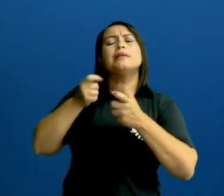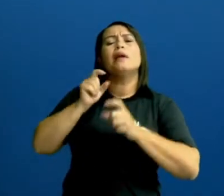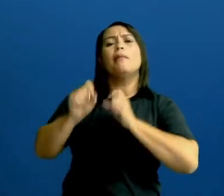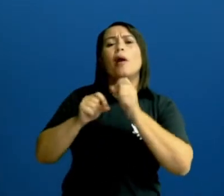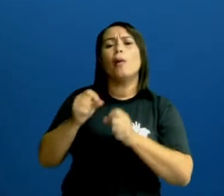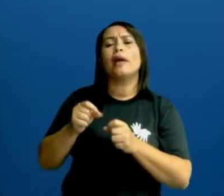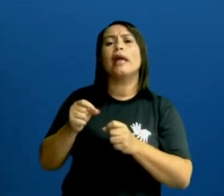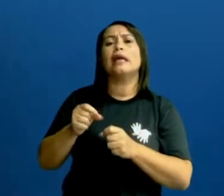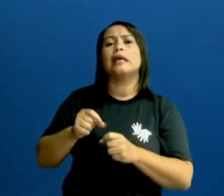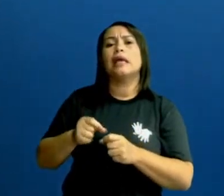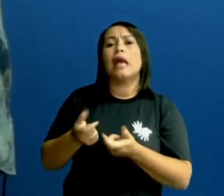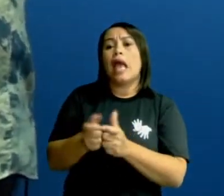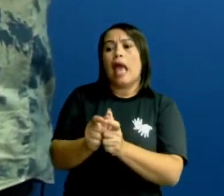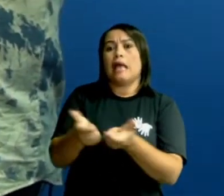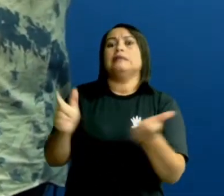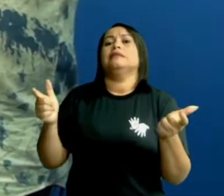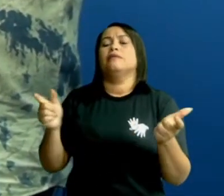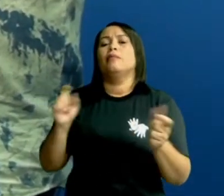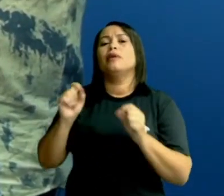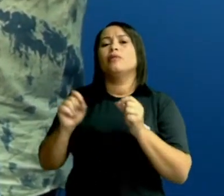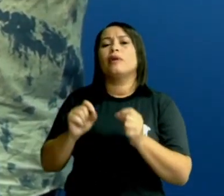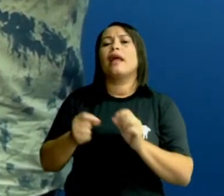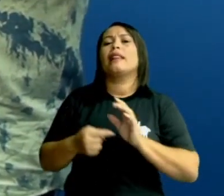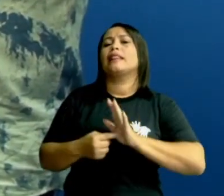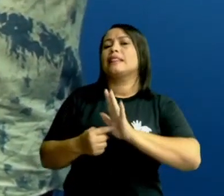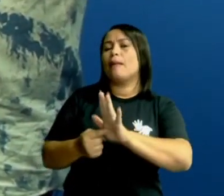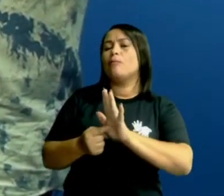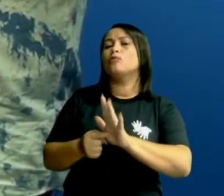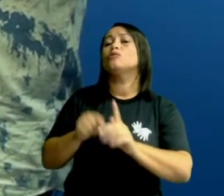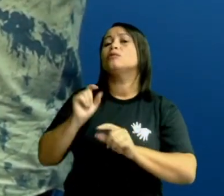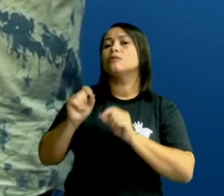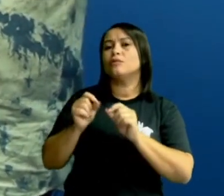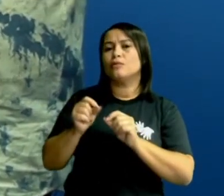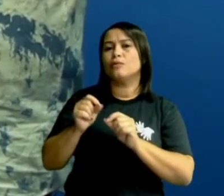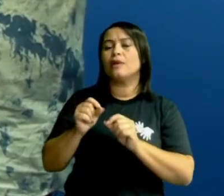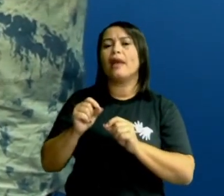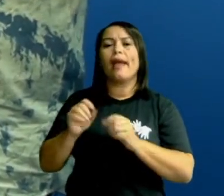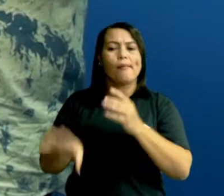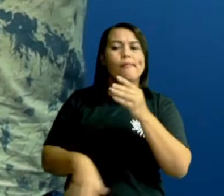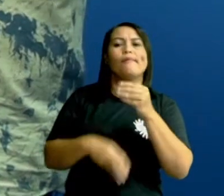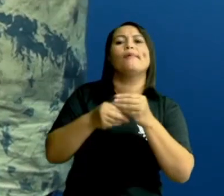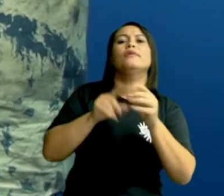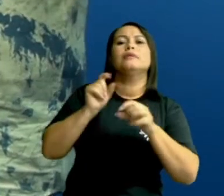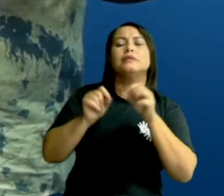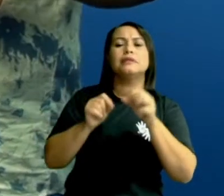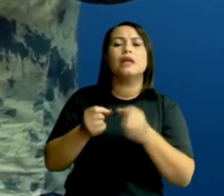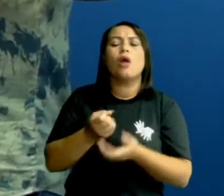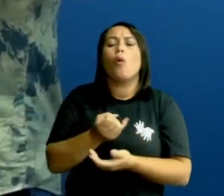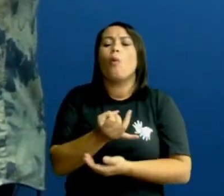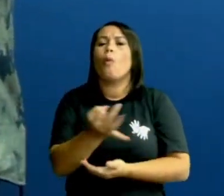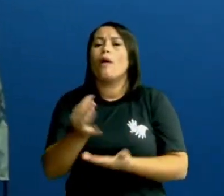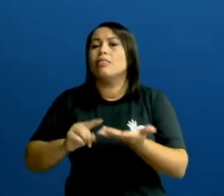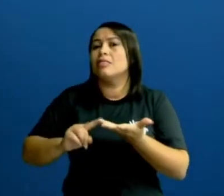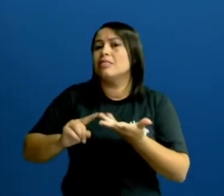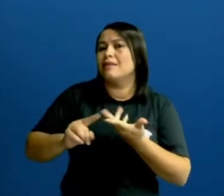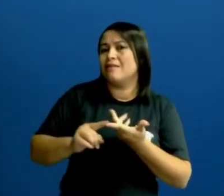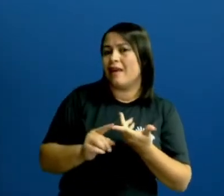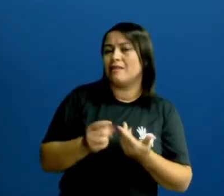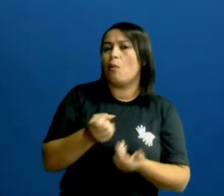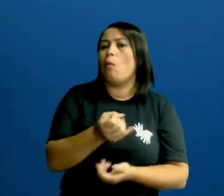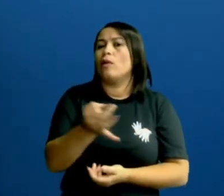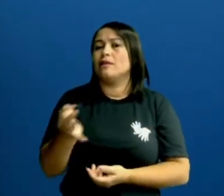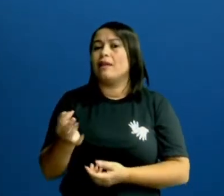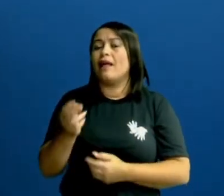o excessivamente ele está acrescentando uma circunstância de intensidade, ou seja, de quantidade ao